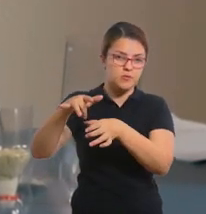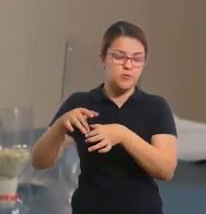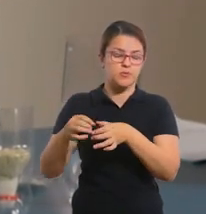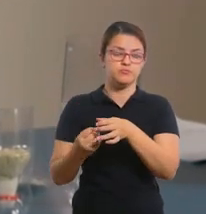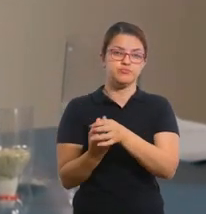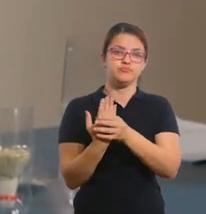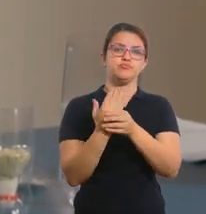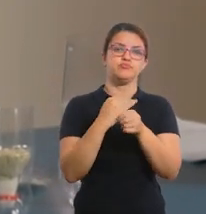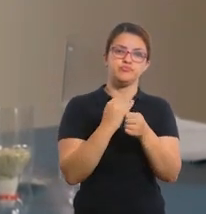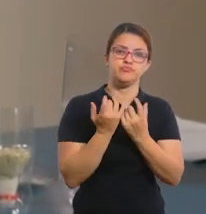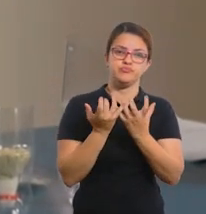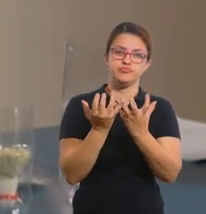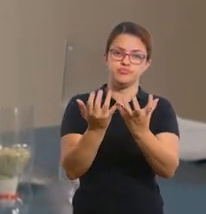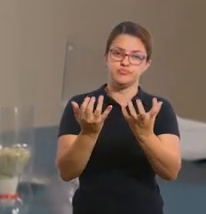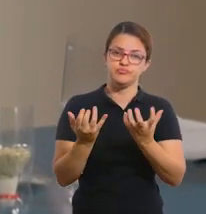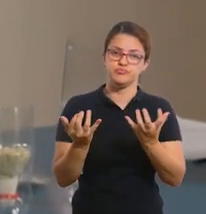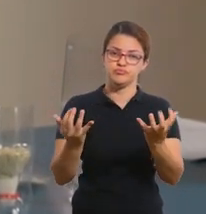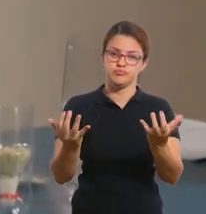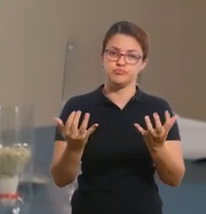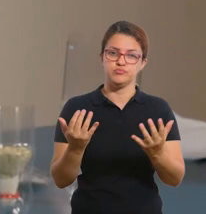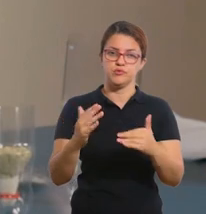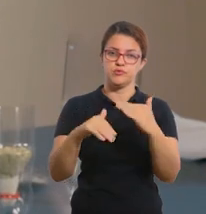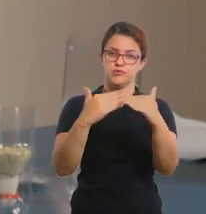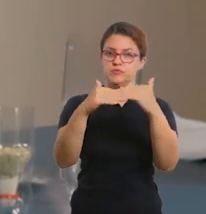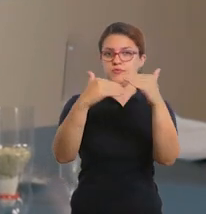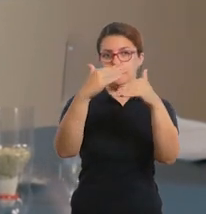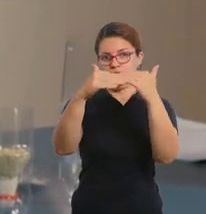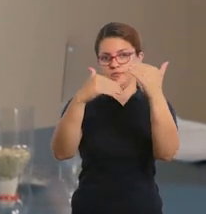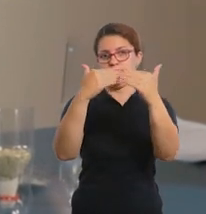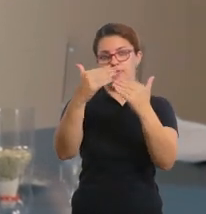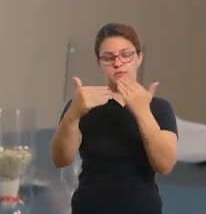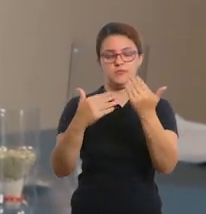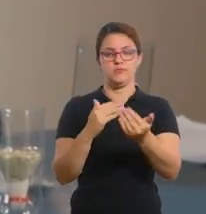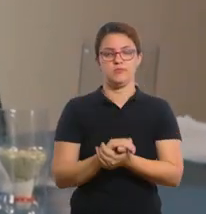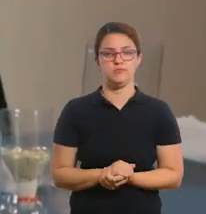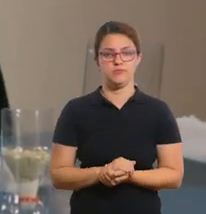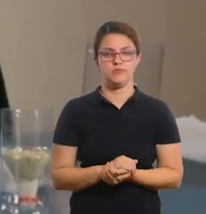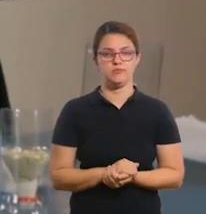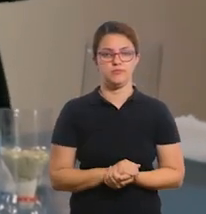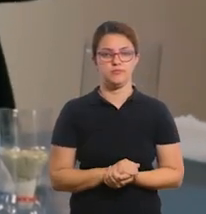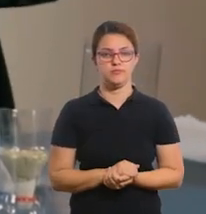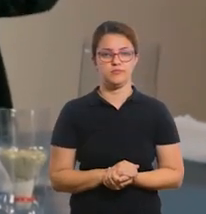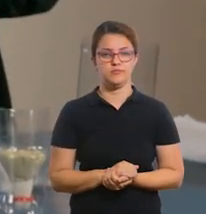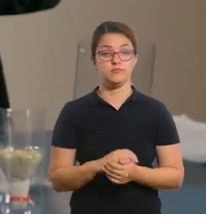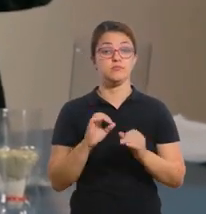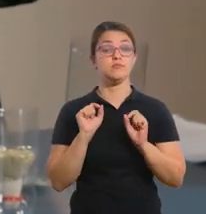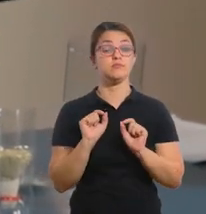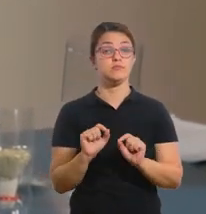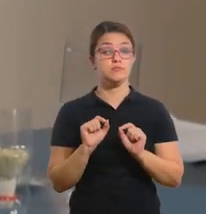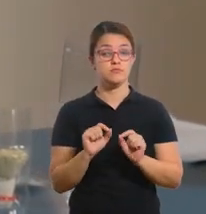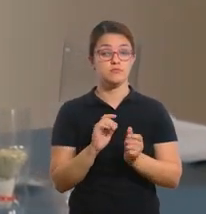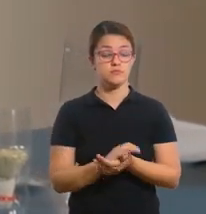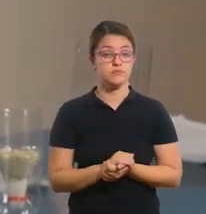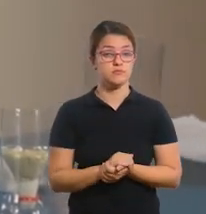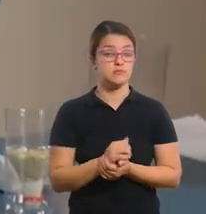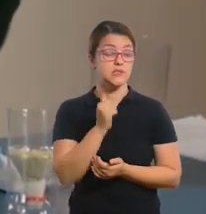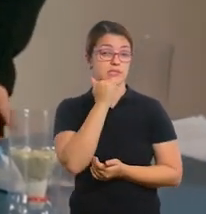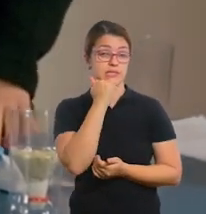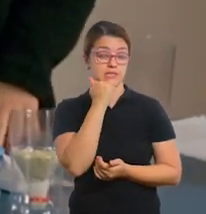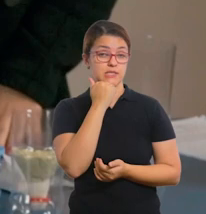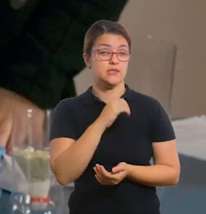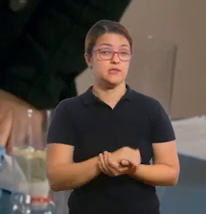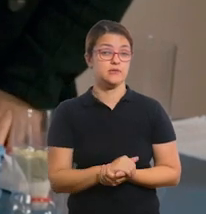utilizado como adubo em hortas, jardins e vasos, contribuindo muito para o desenvolvimento dos vegetais. Então,